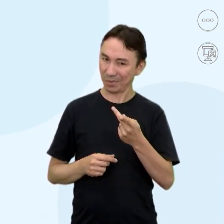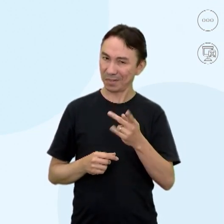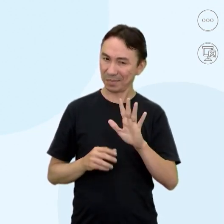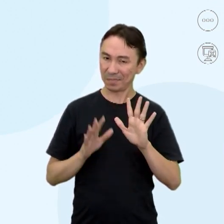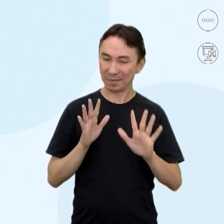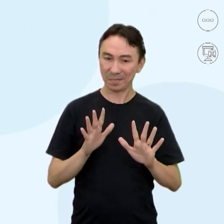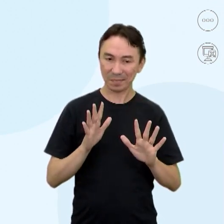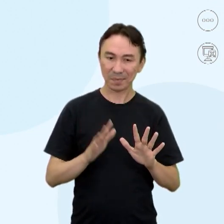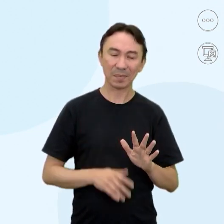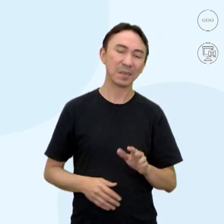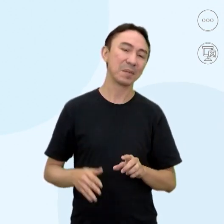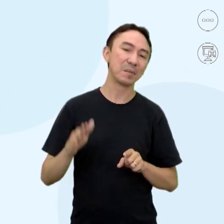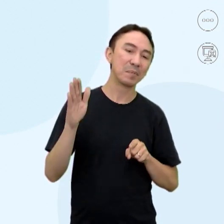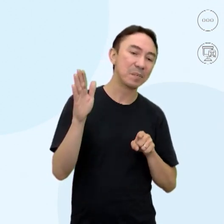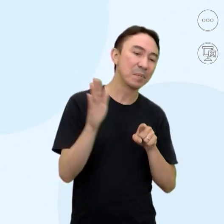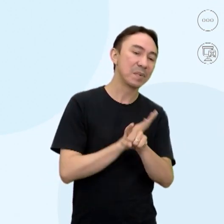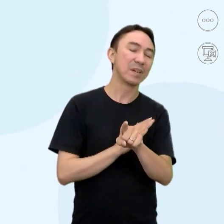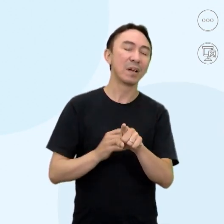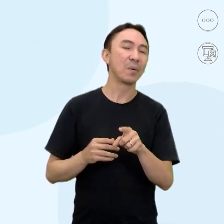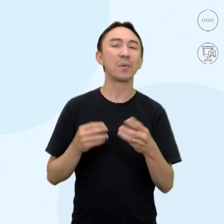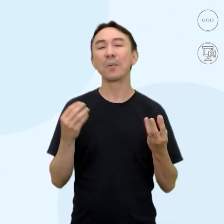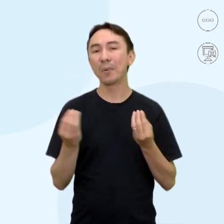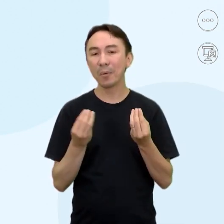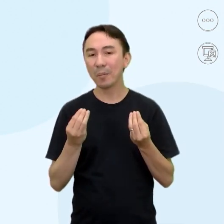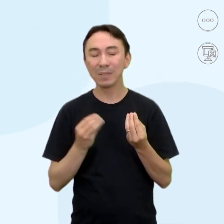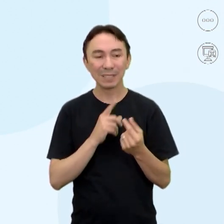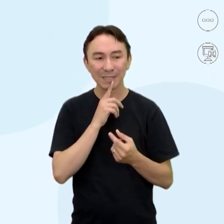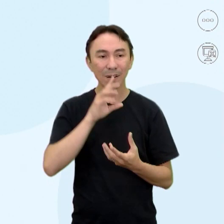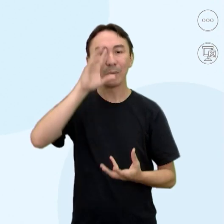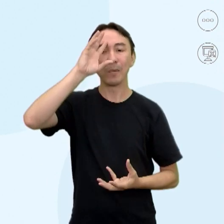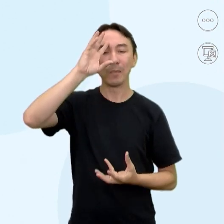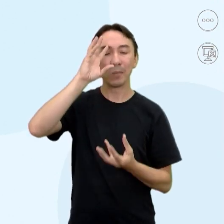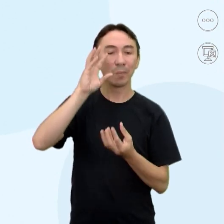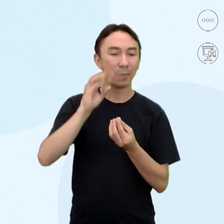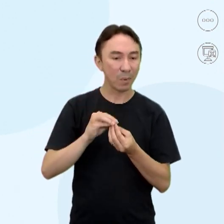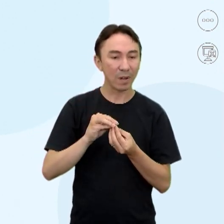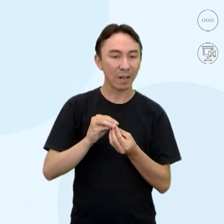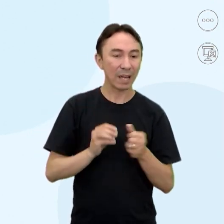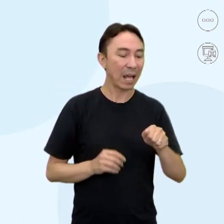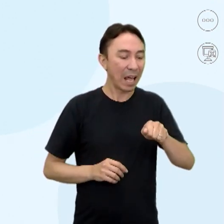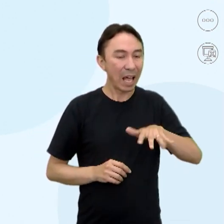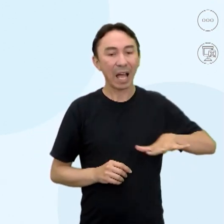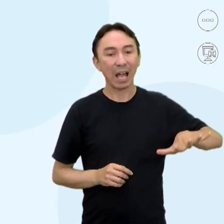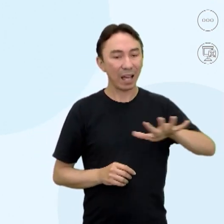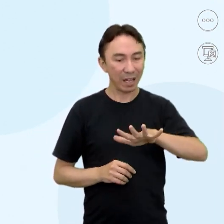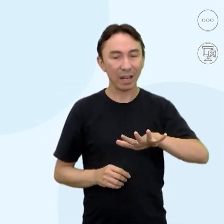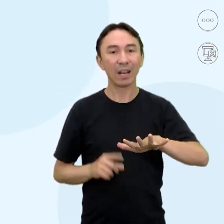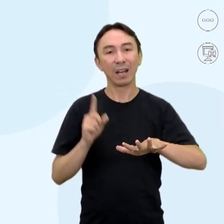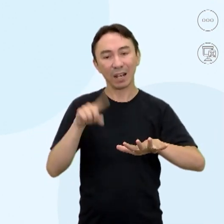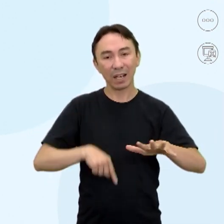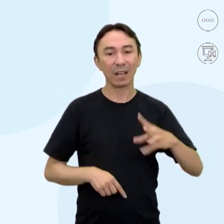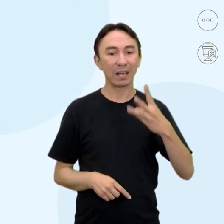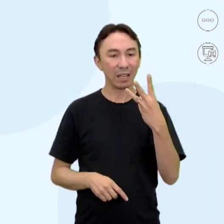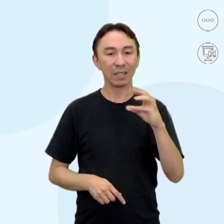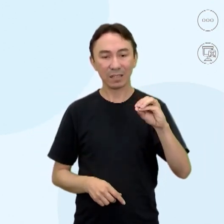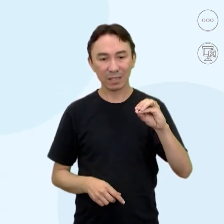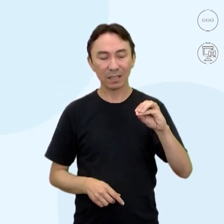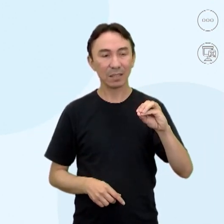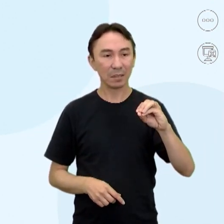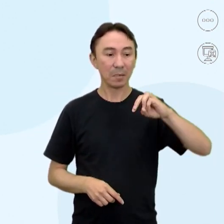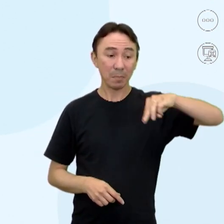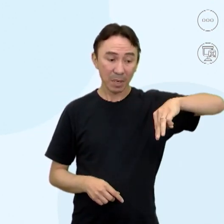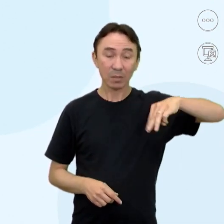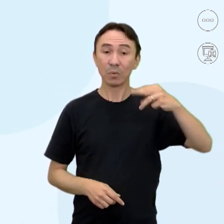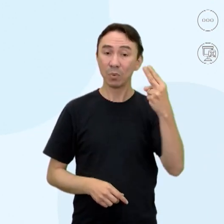assim, o que ele pensou? Onde ele tirou esse fundamento? Ó, baseado em que o professor fez esta